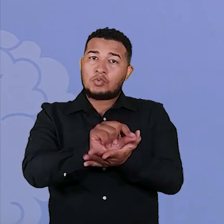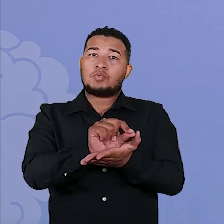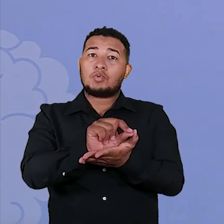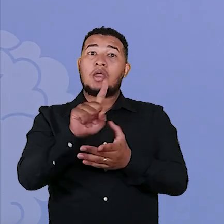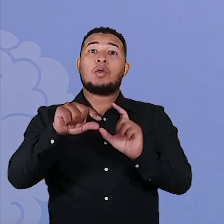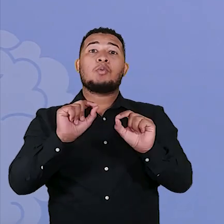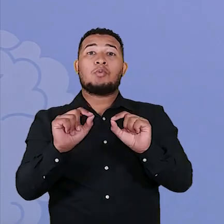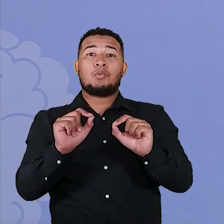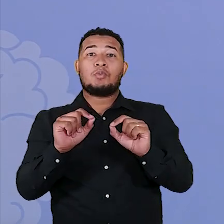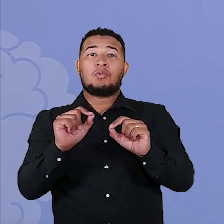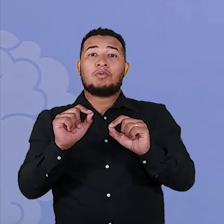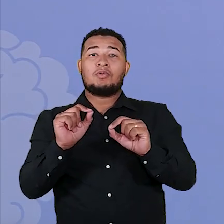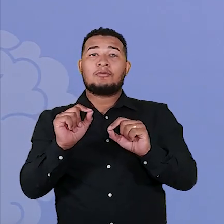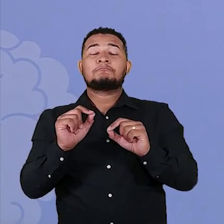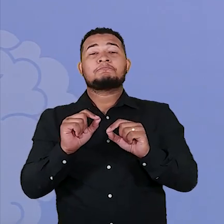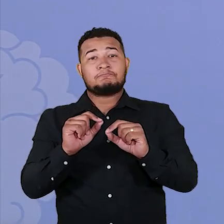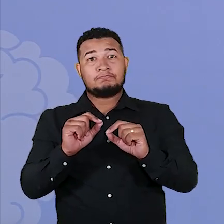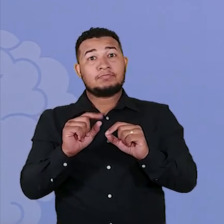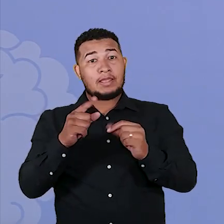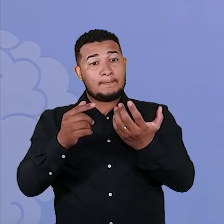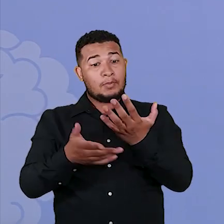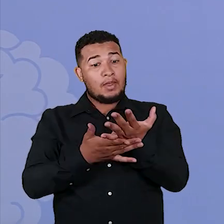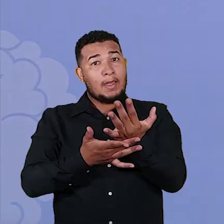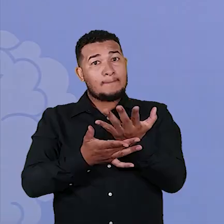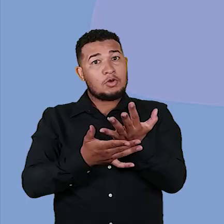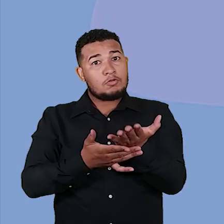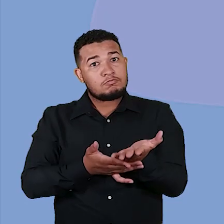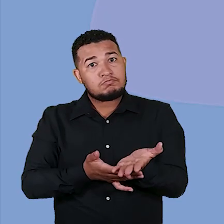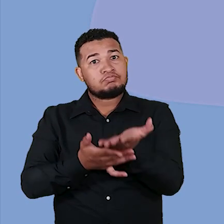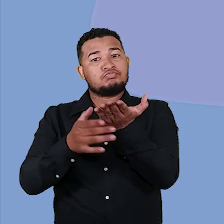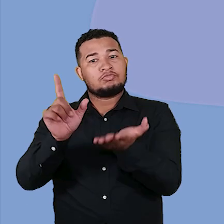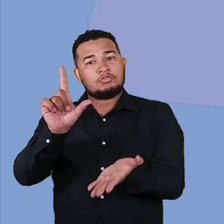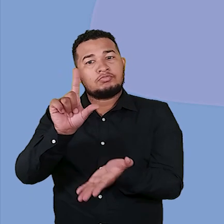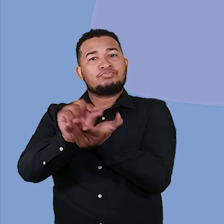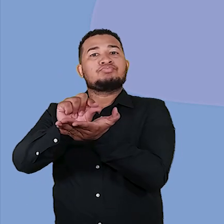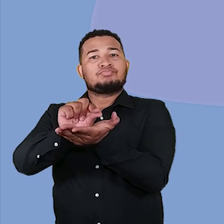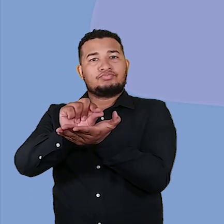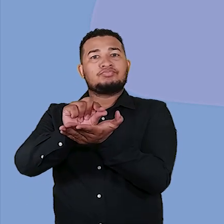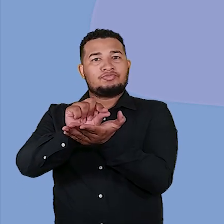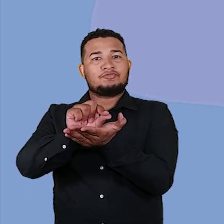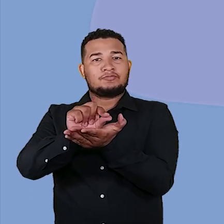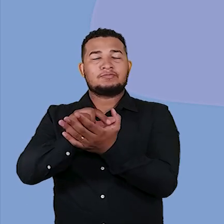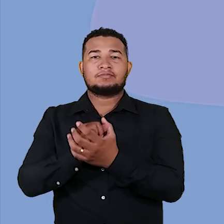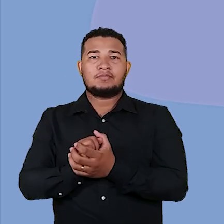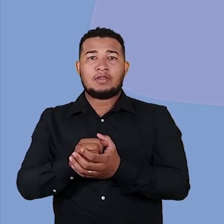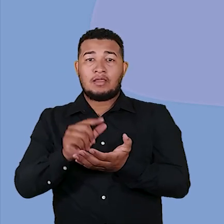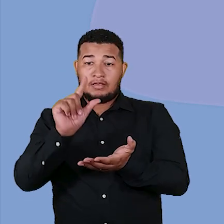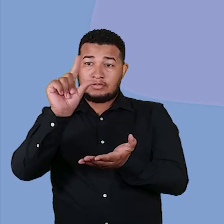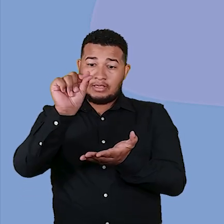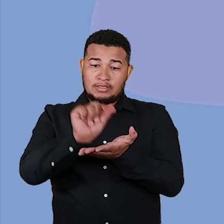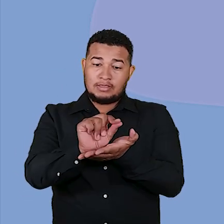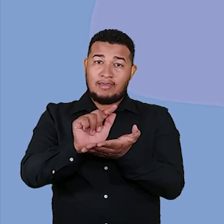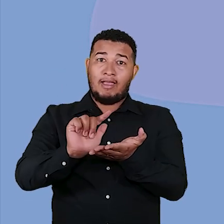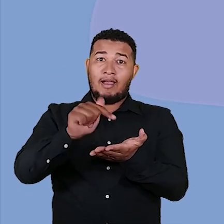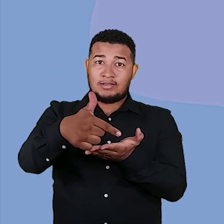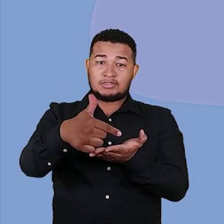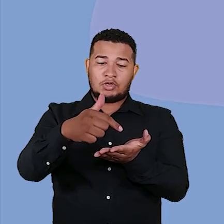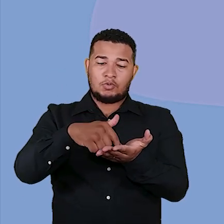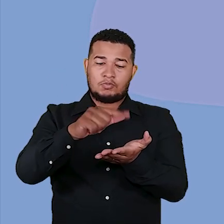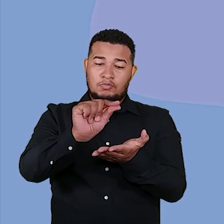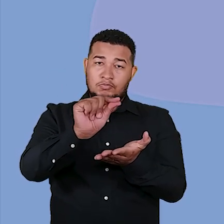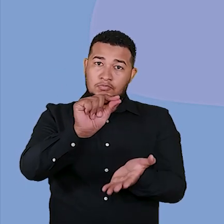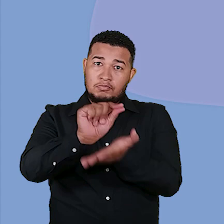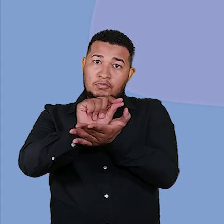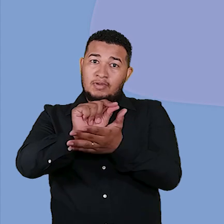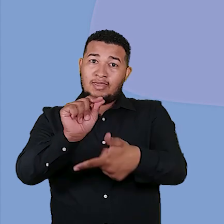está exercendo sobre a mão do garoto é o que a mão do garoto sobre o pássaro tá